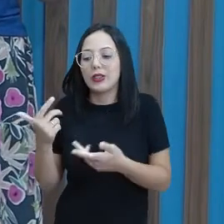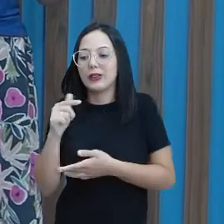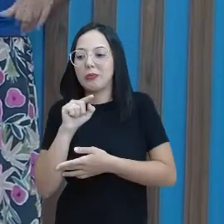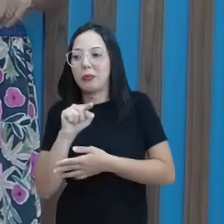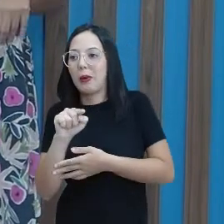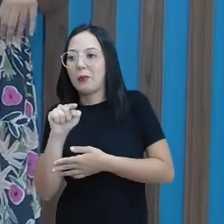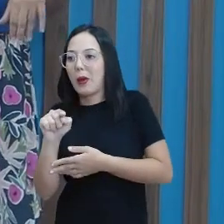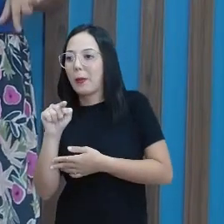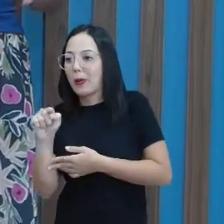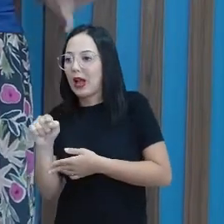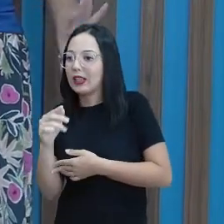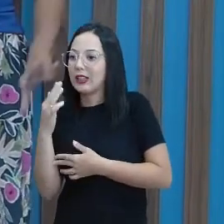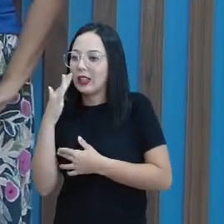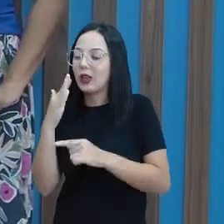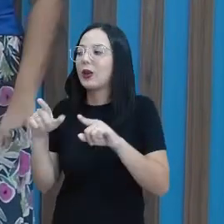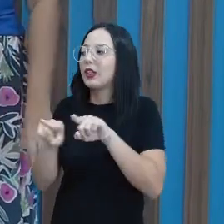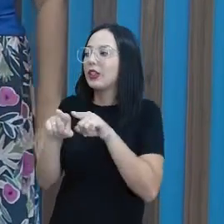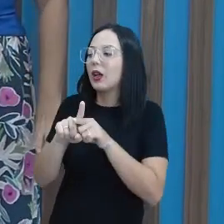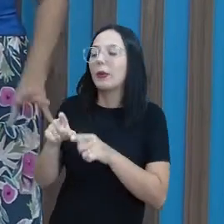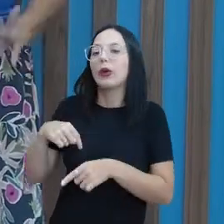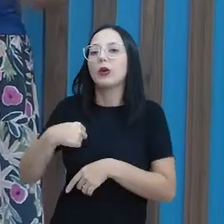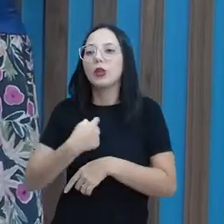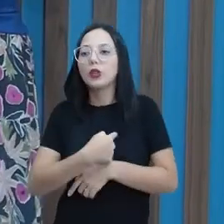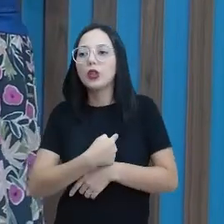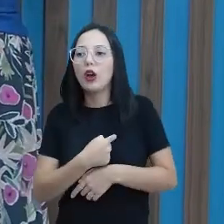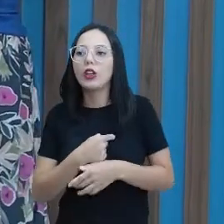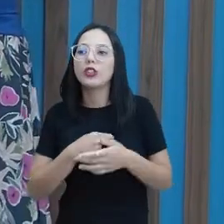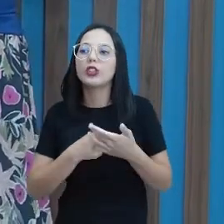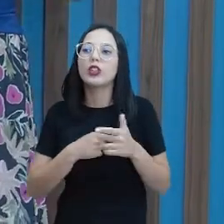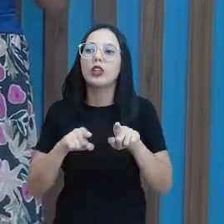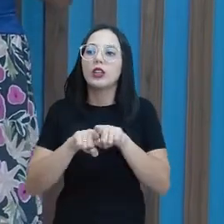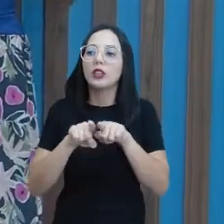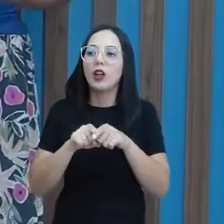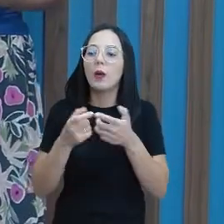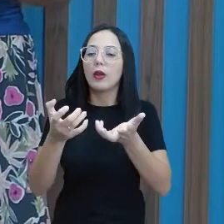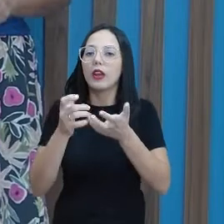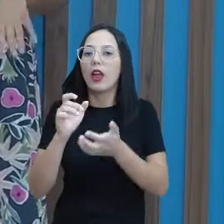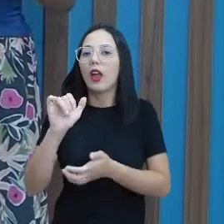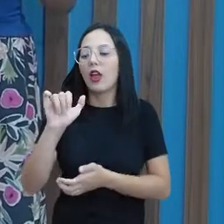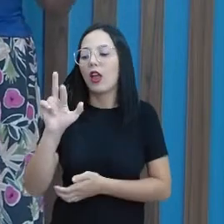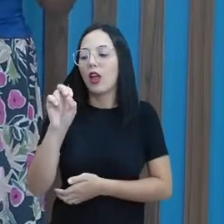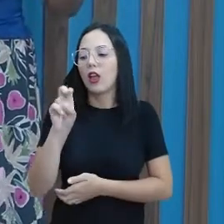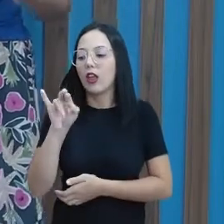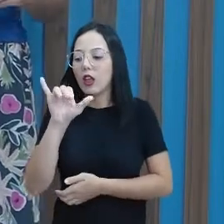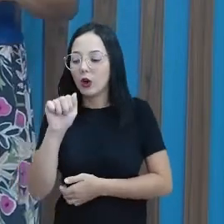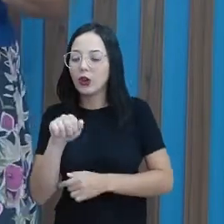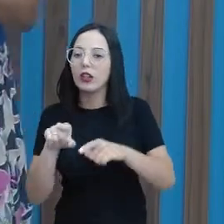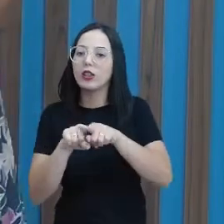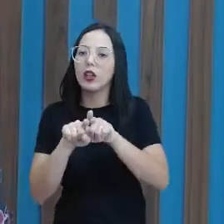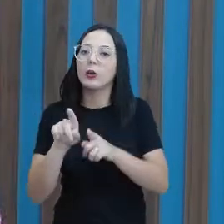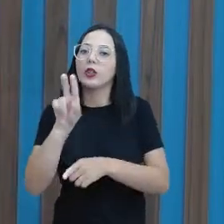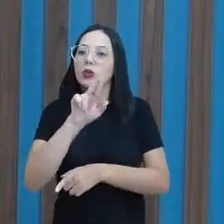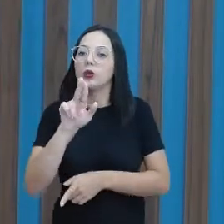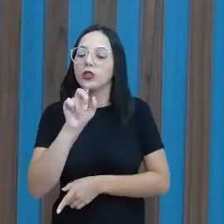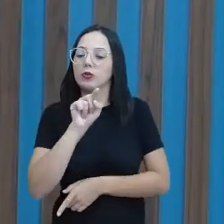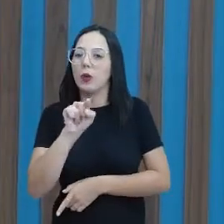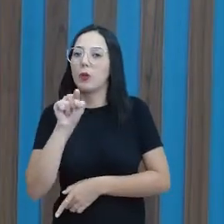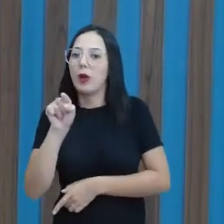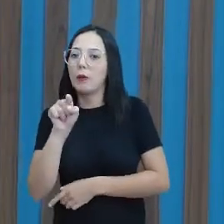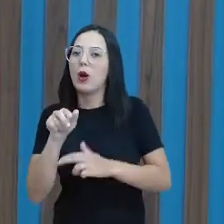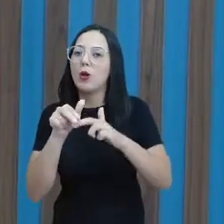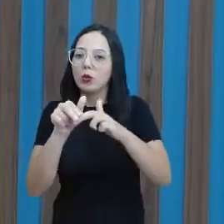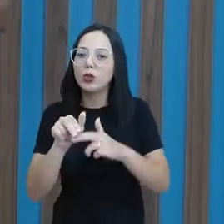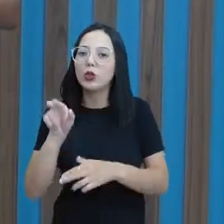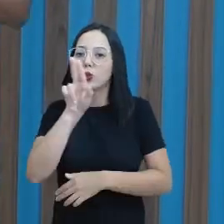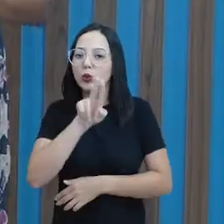pontinhos, né? Quando a gente quer até ser um pouco irônico, a gente usa também a reticência. Então, ó,